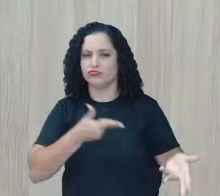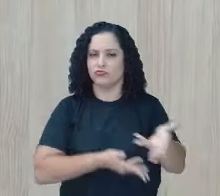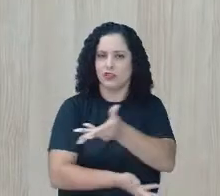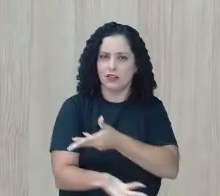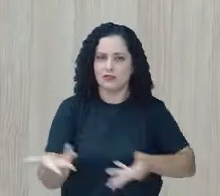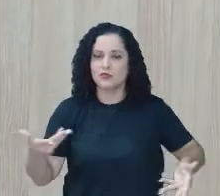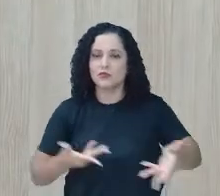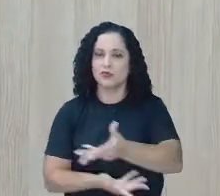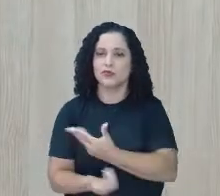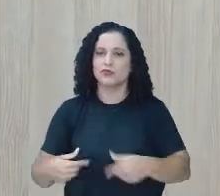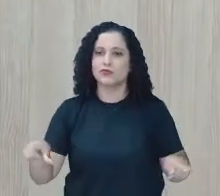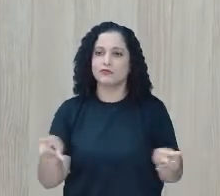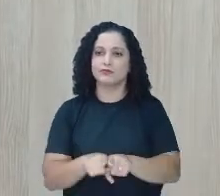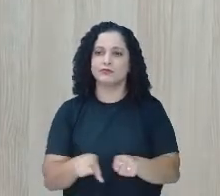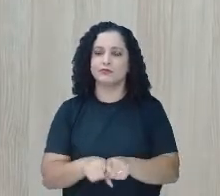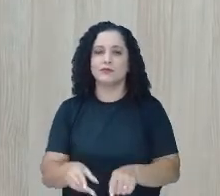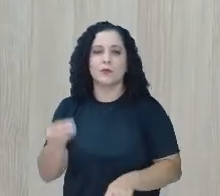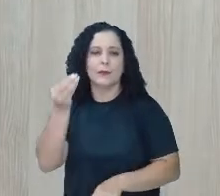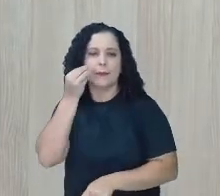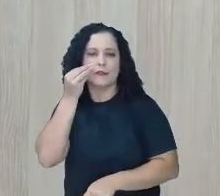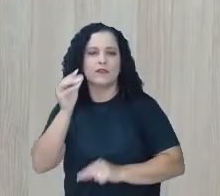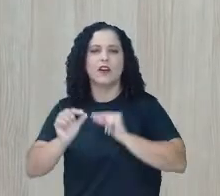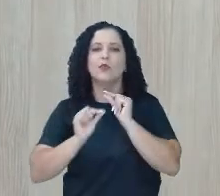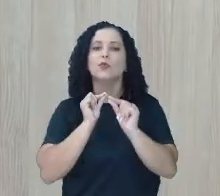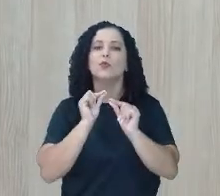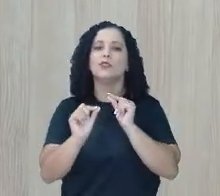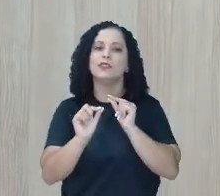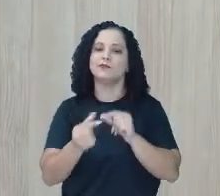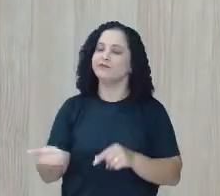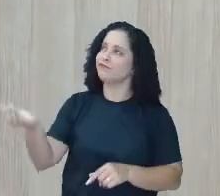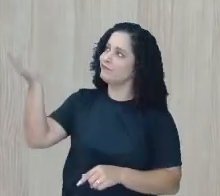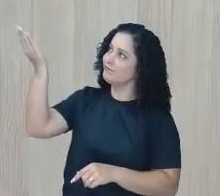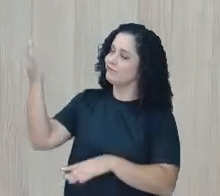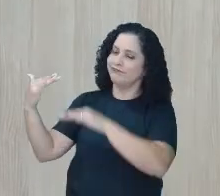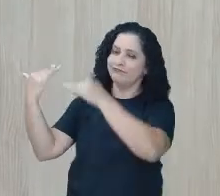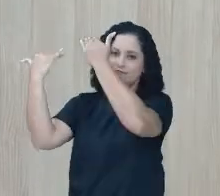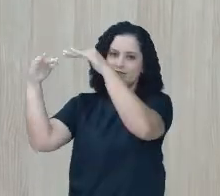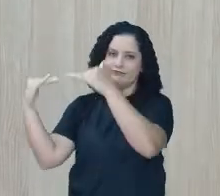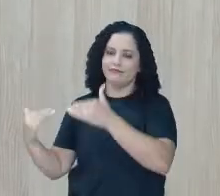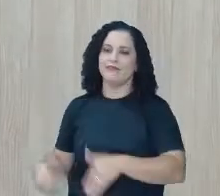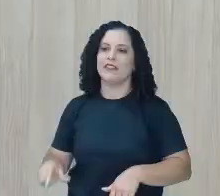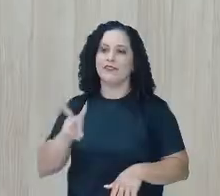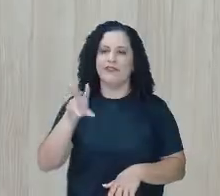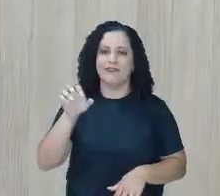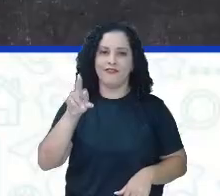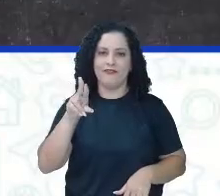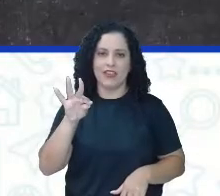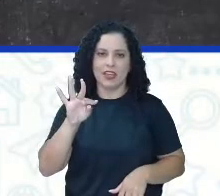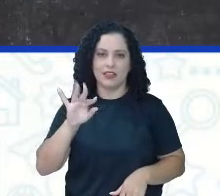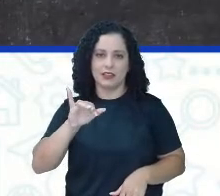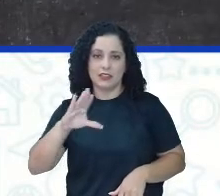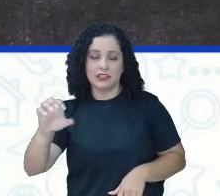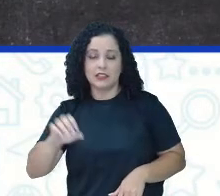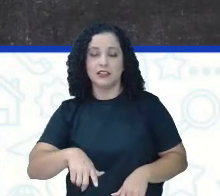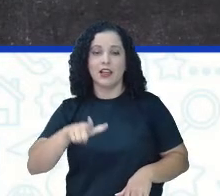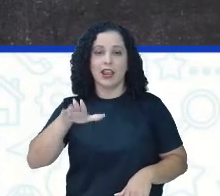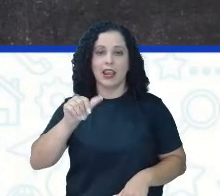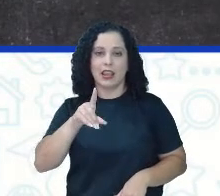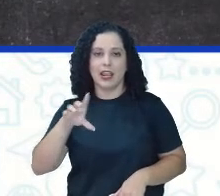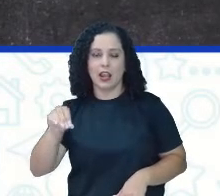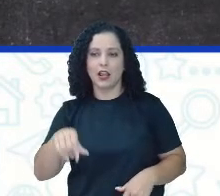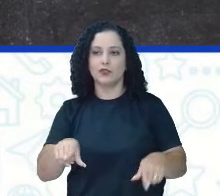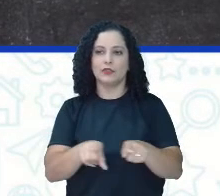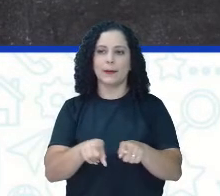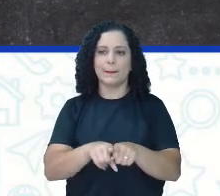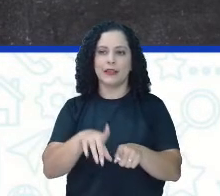tá certo? E aí a gente observou esses seguintes elementos aqui, ó. O vértice, lados, diagonais, ângulos internos